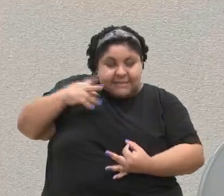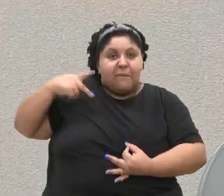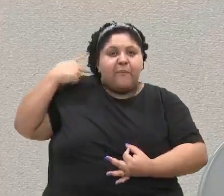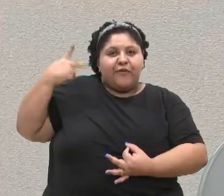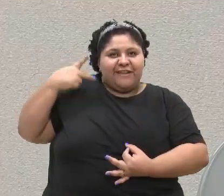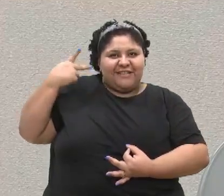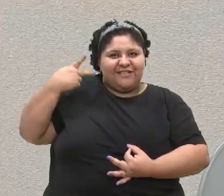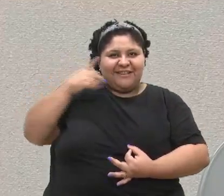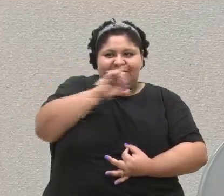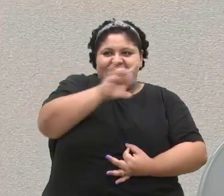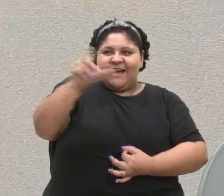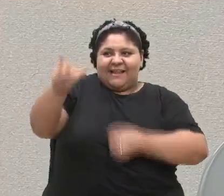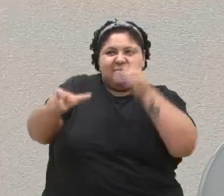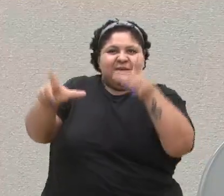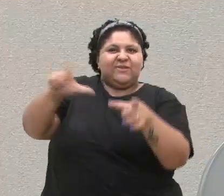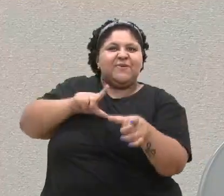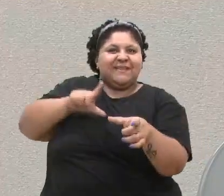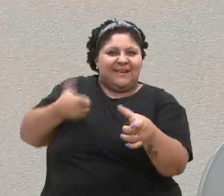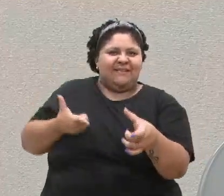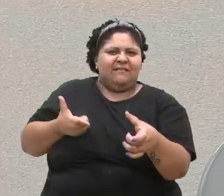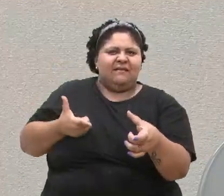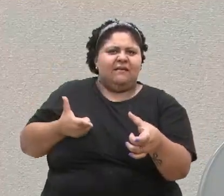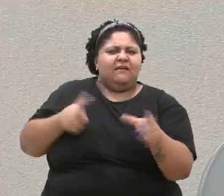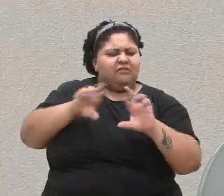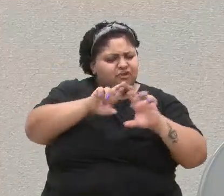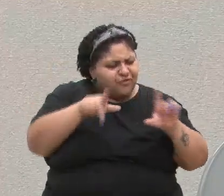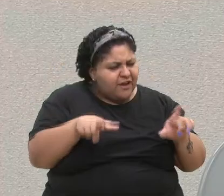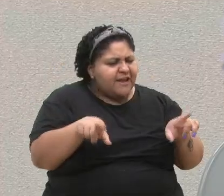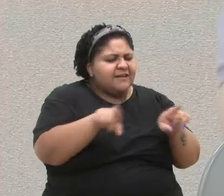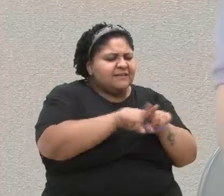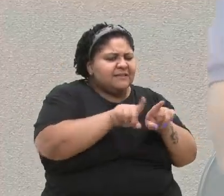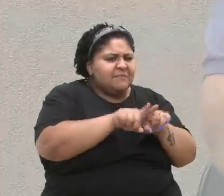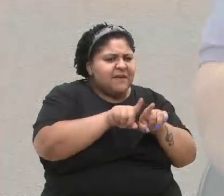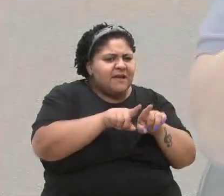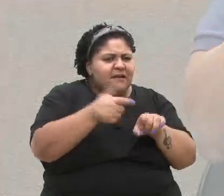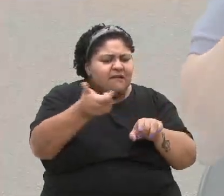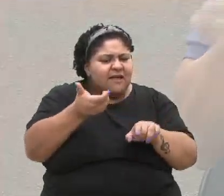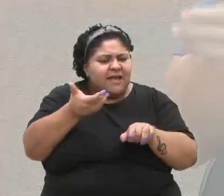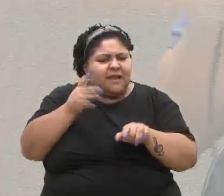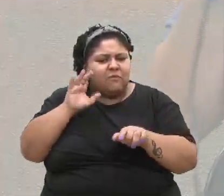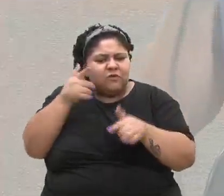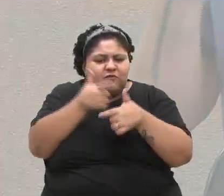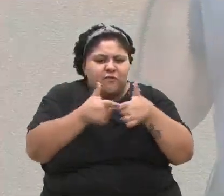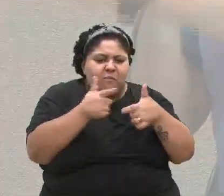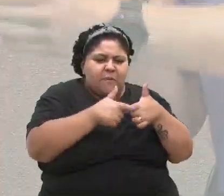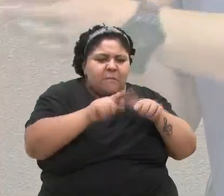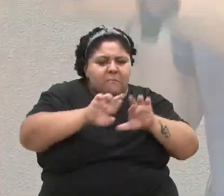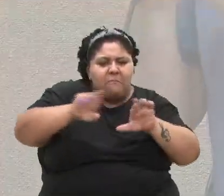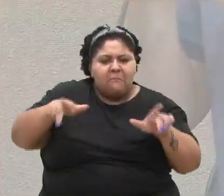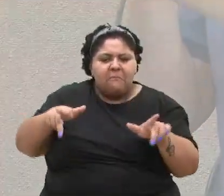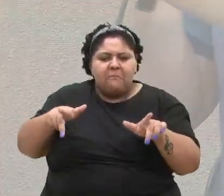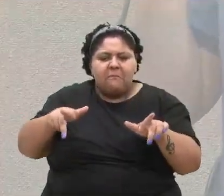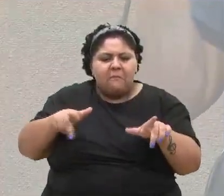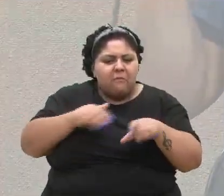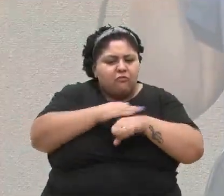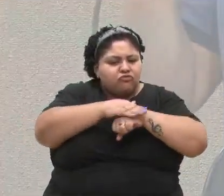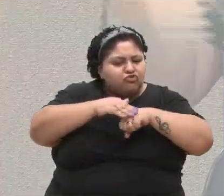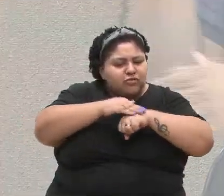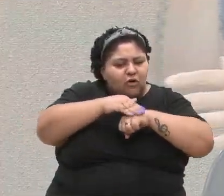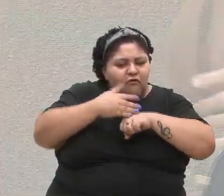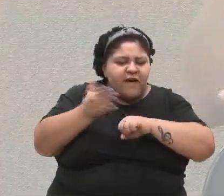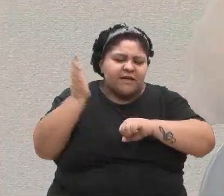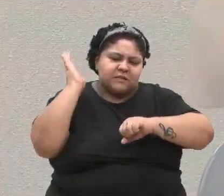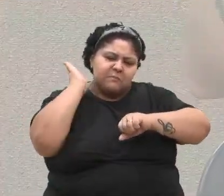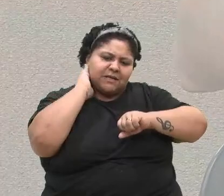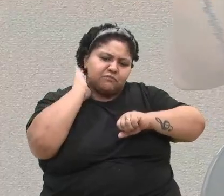essência, diferentes e buscamos resolver os nossos problemas nas nossas diferenças através da conversa, do diálogo, da